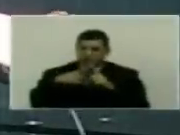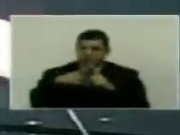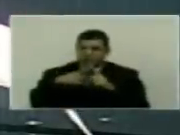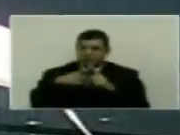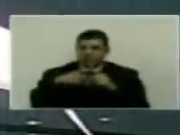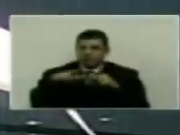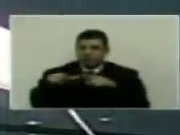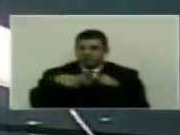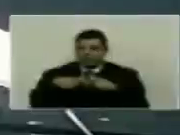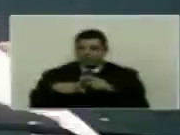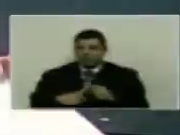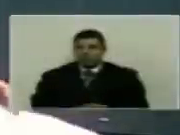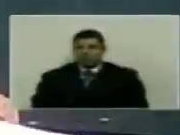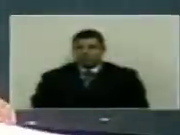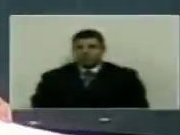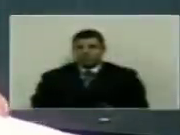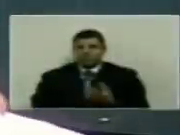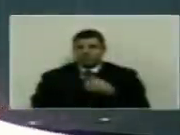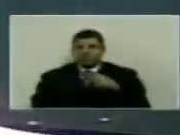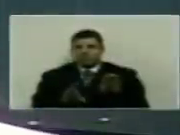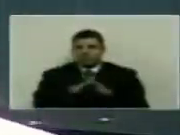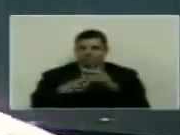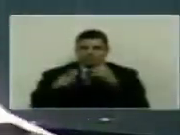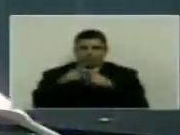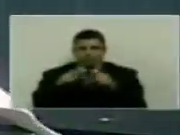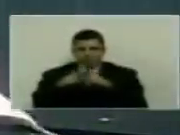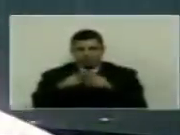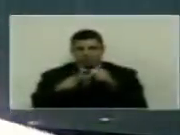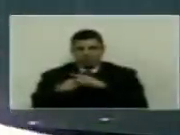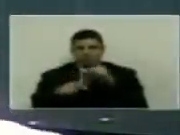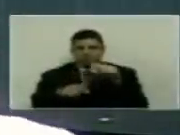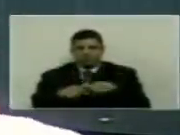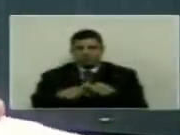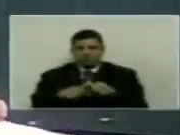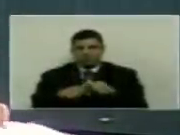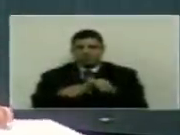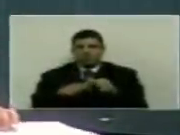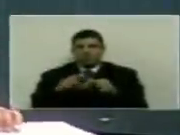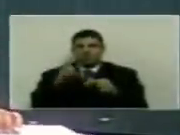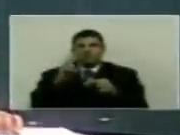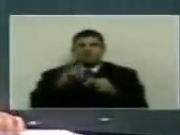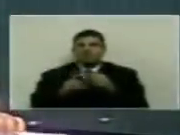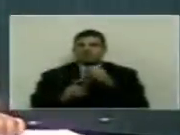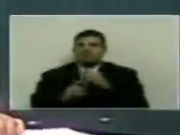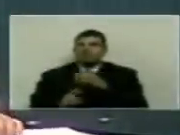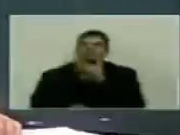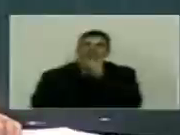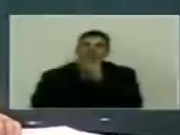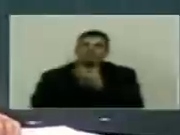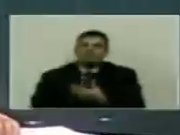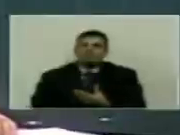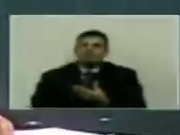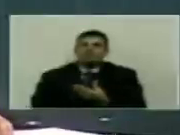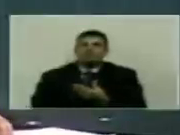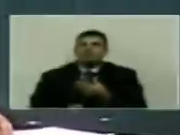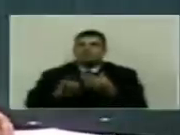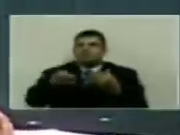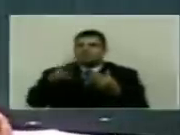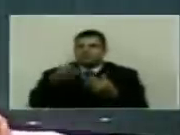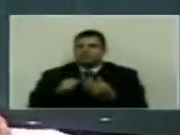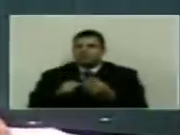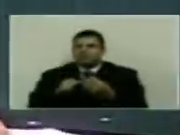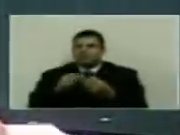liminar judicial. Nós teremos os mesmos problemas que tivemos em dezembro, janeiro e fevereiro, com as contas de